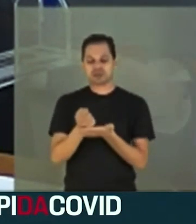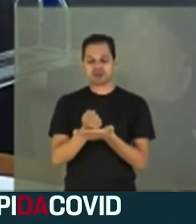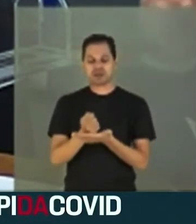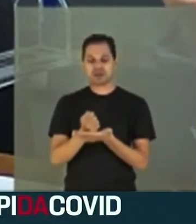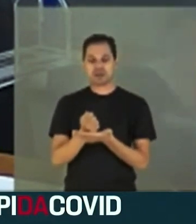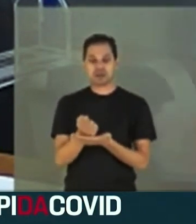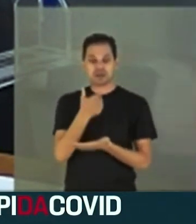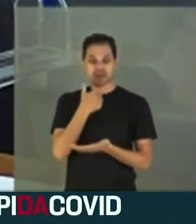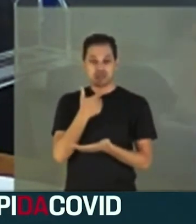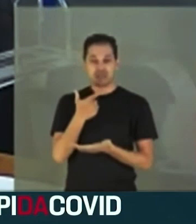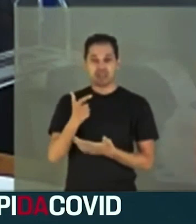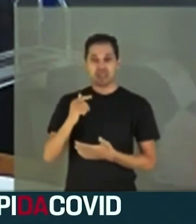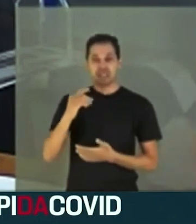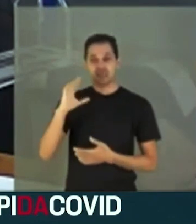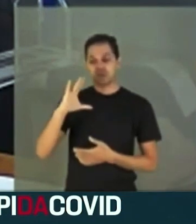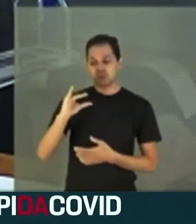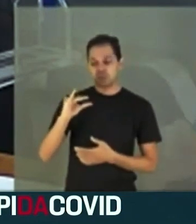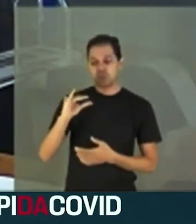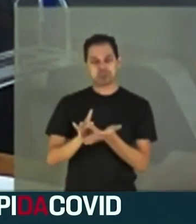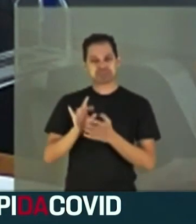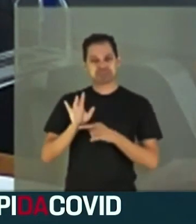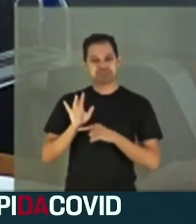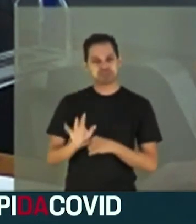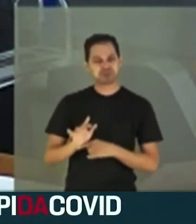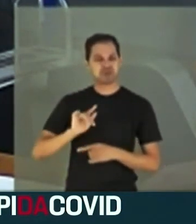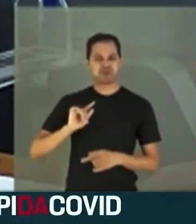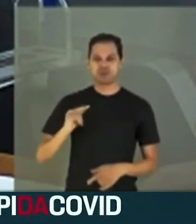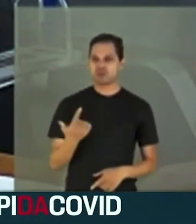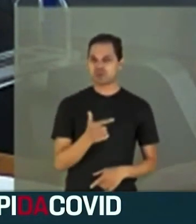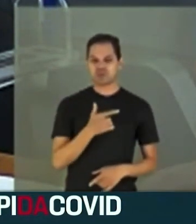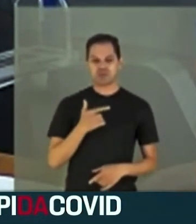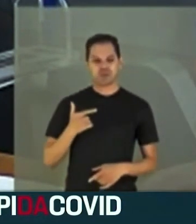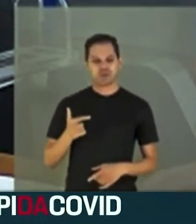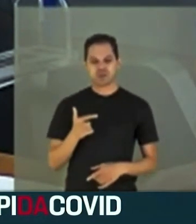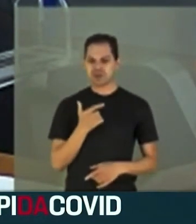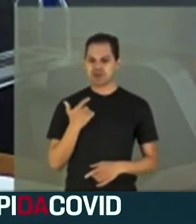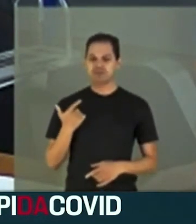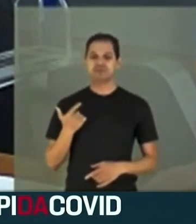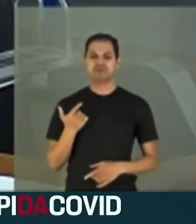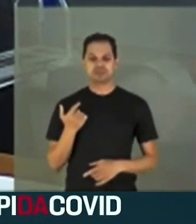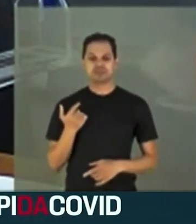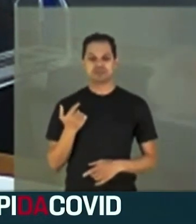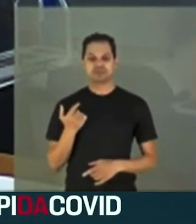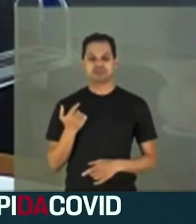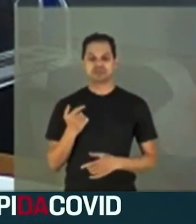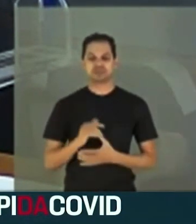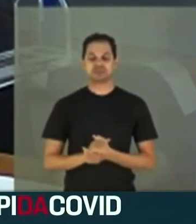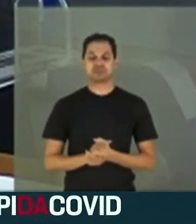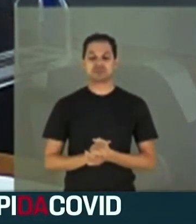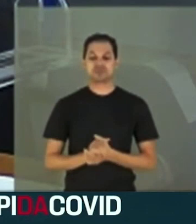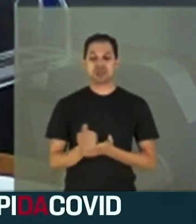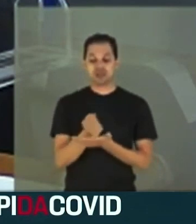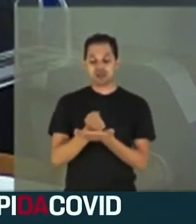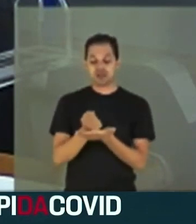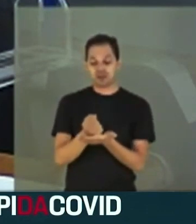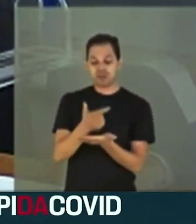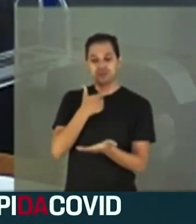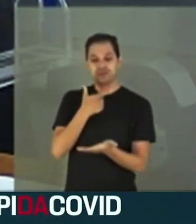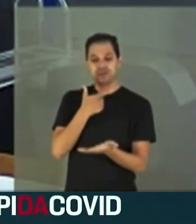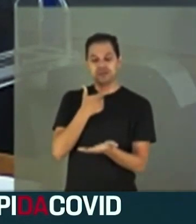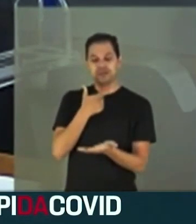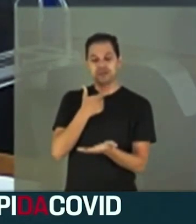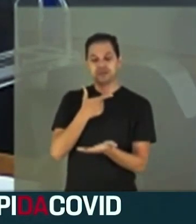medicamentos que não têm qualquer eficácia contra a Covid-19. E esse tratamento